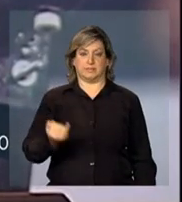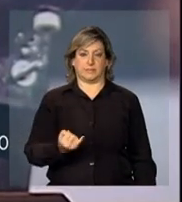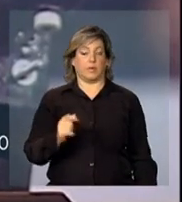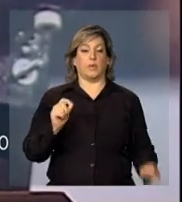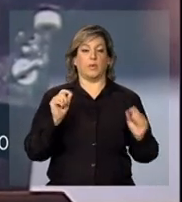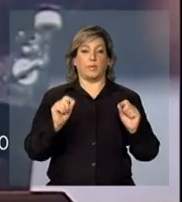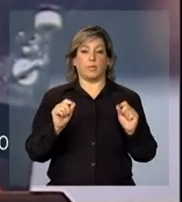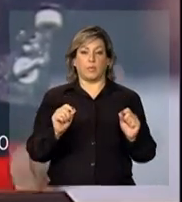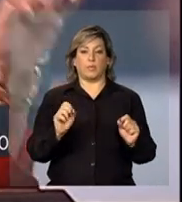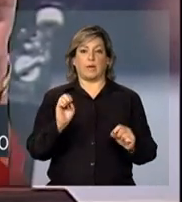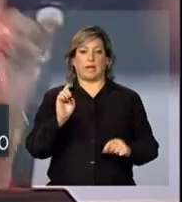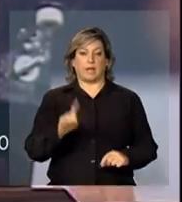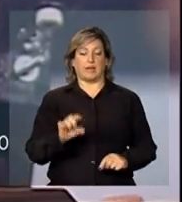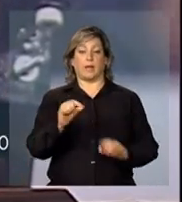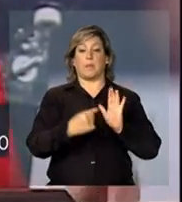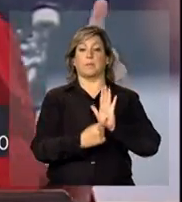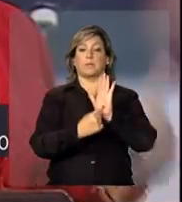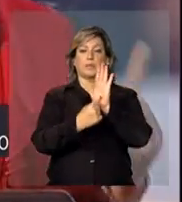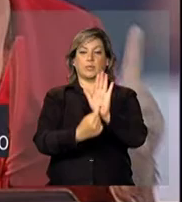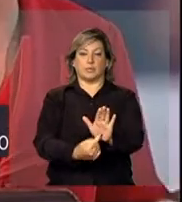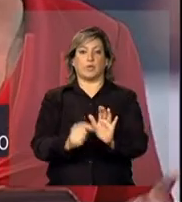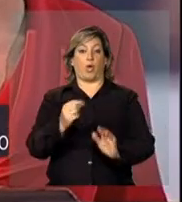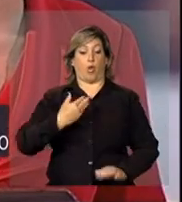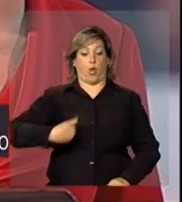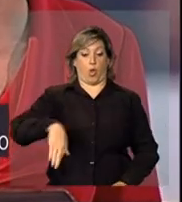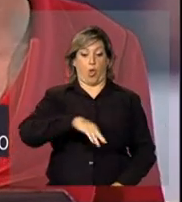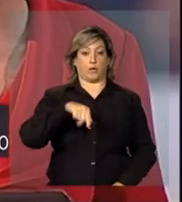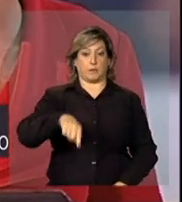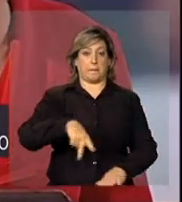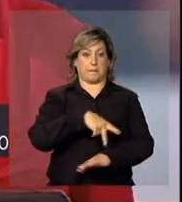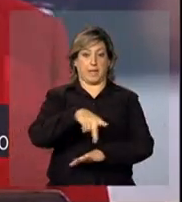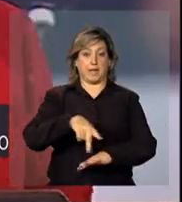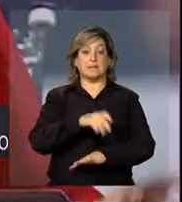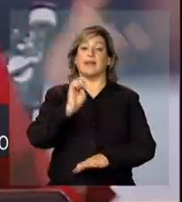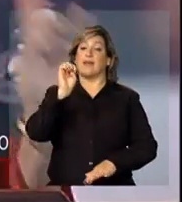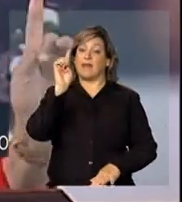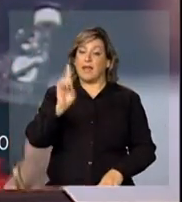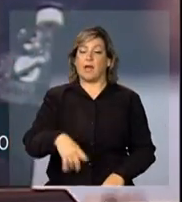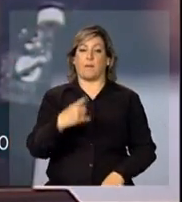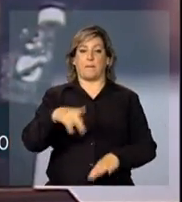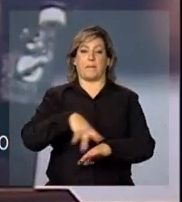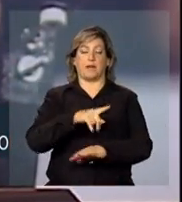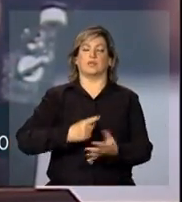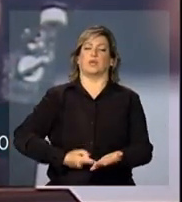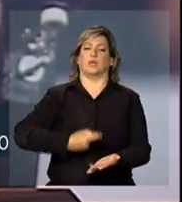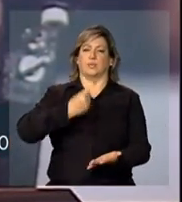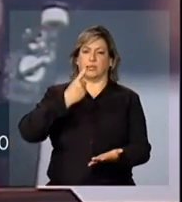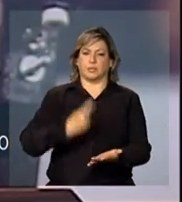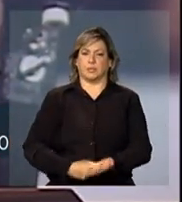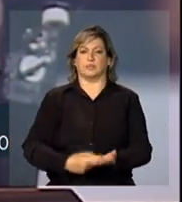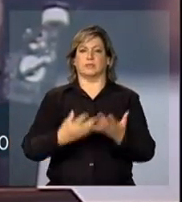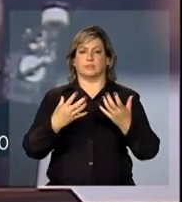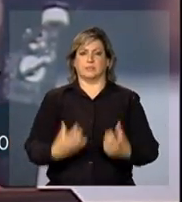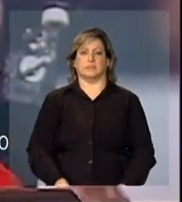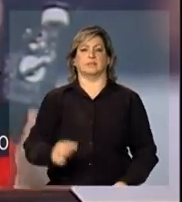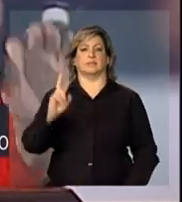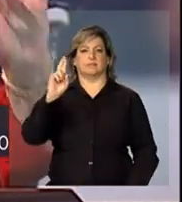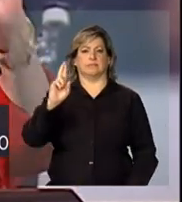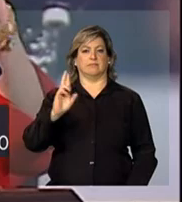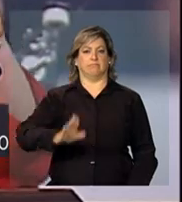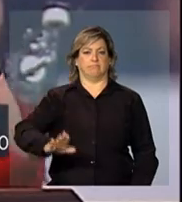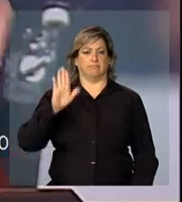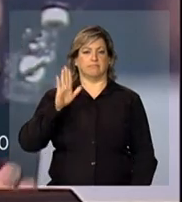O que é demonstrar que o nosso país é um país comprometido com